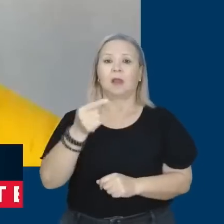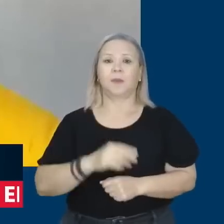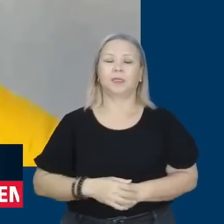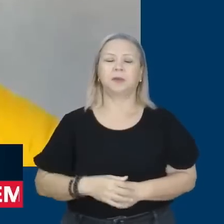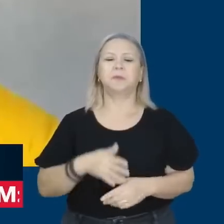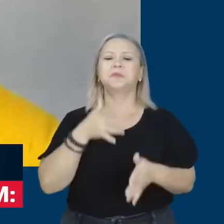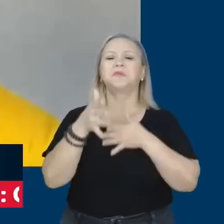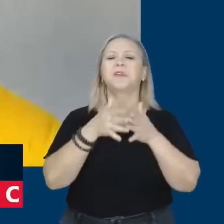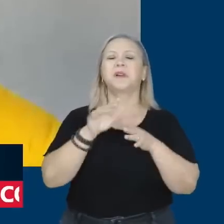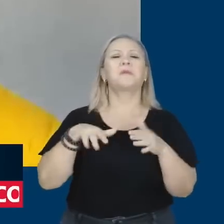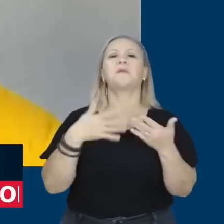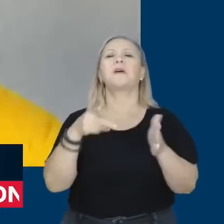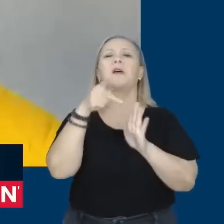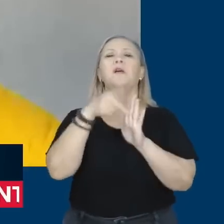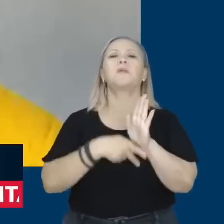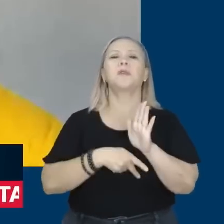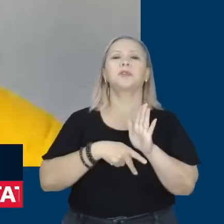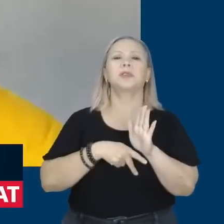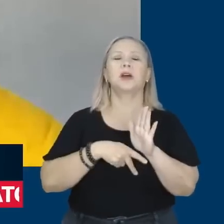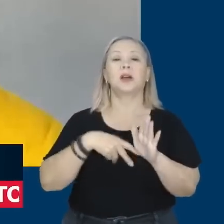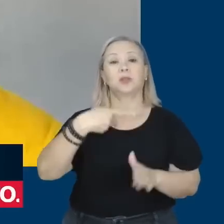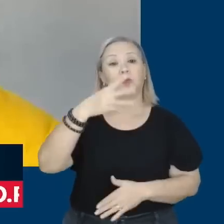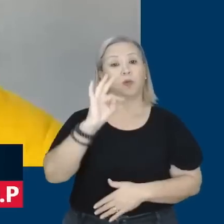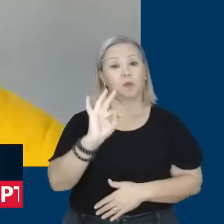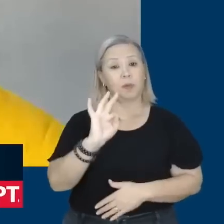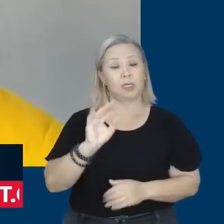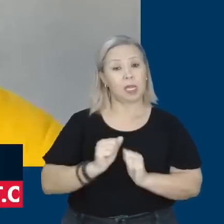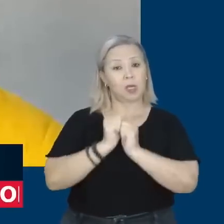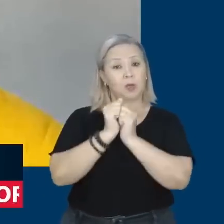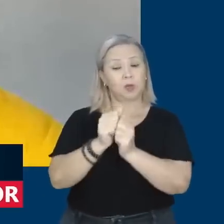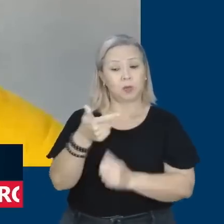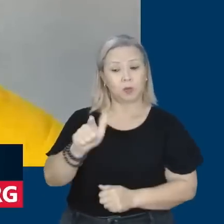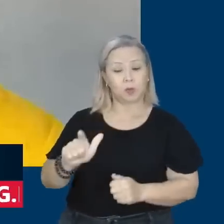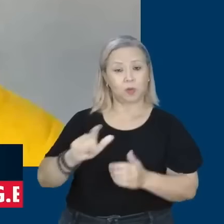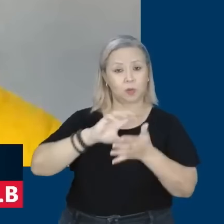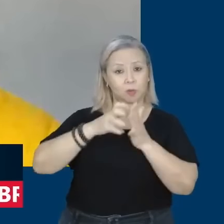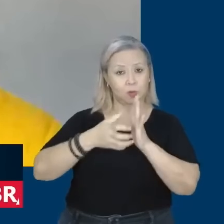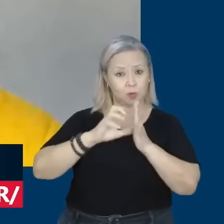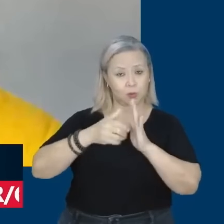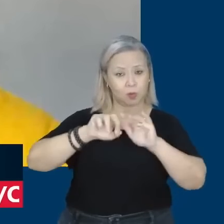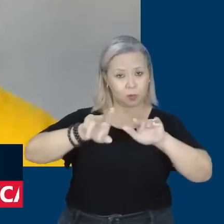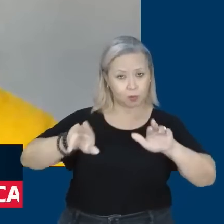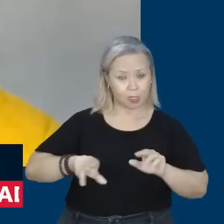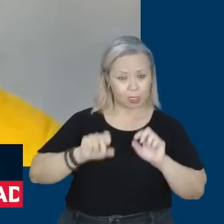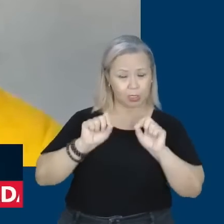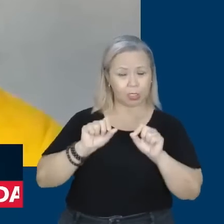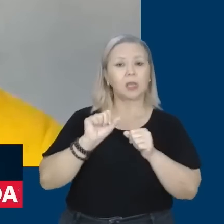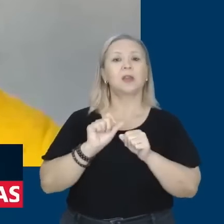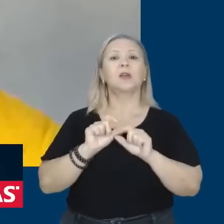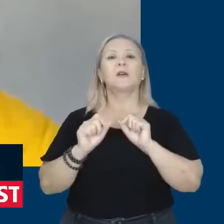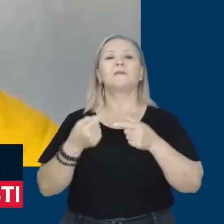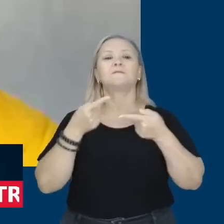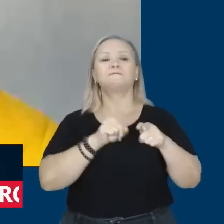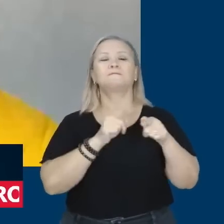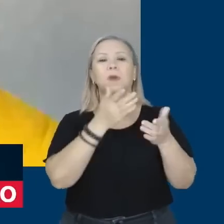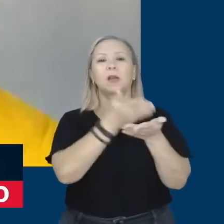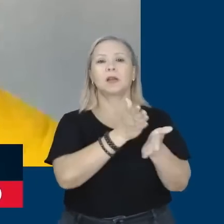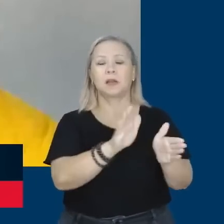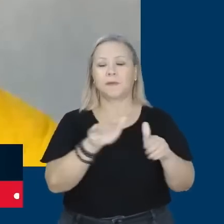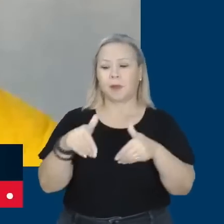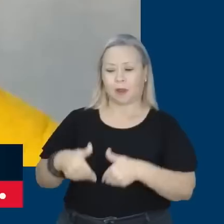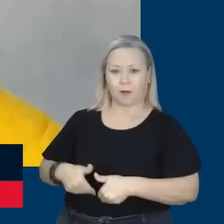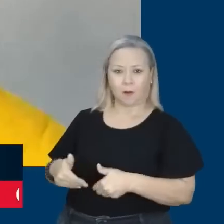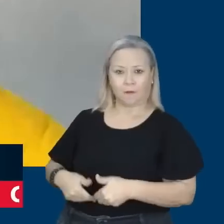qual é o projeto do Partido dos Trabalhadores, junto com os outros partidos, de fazer o combate à fome,